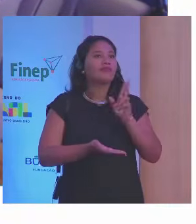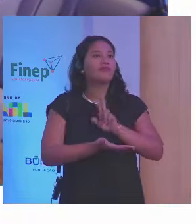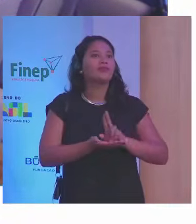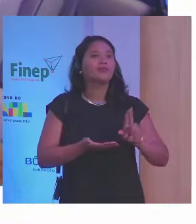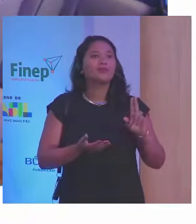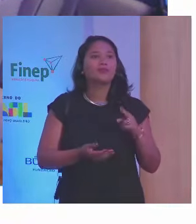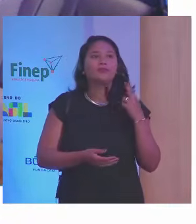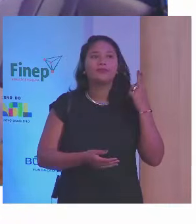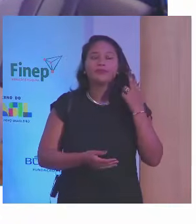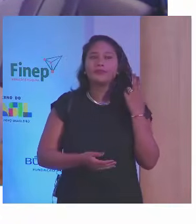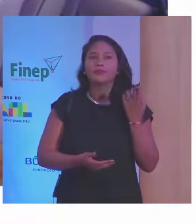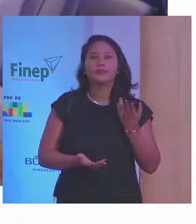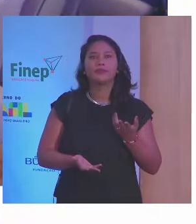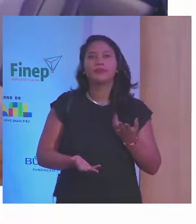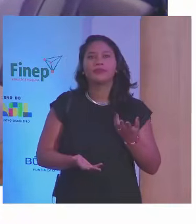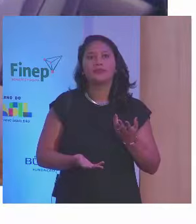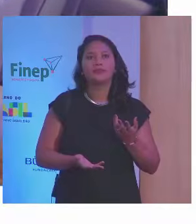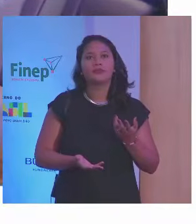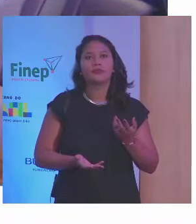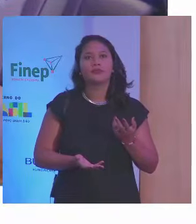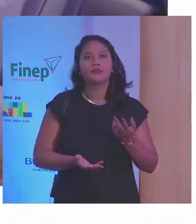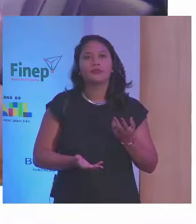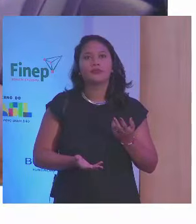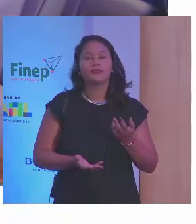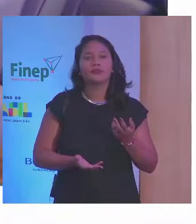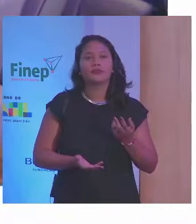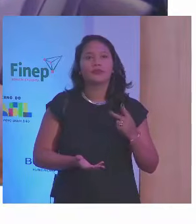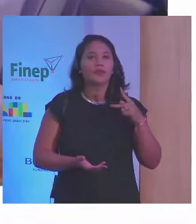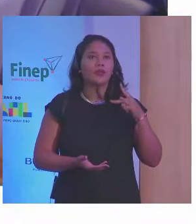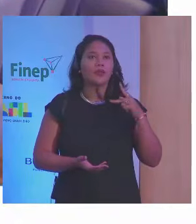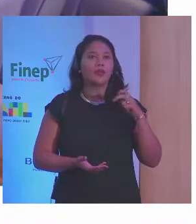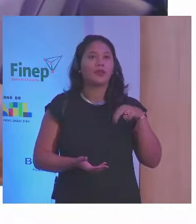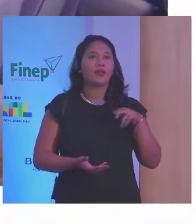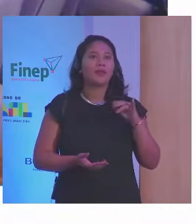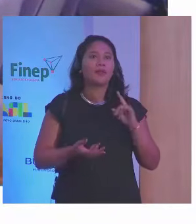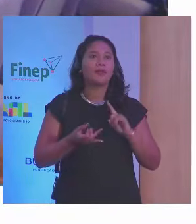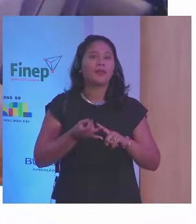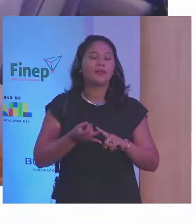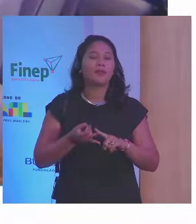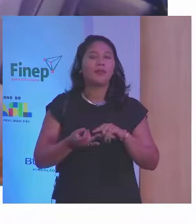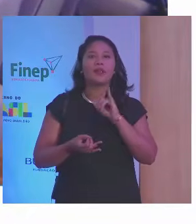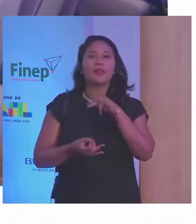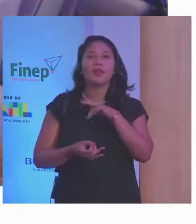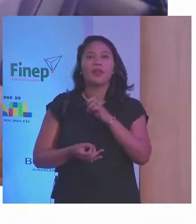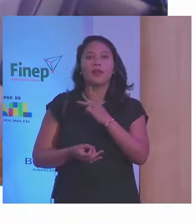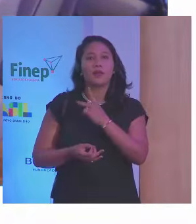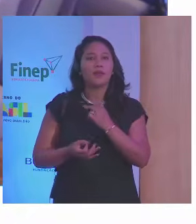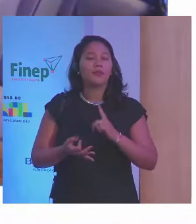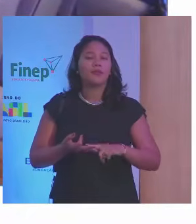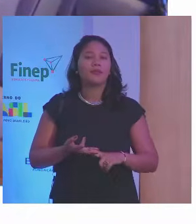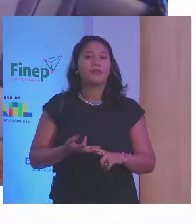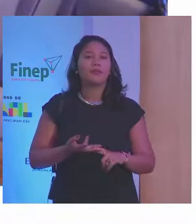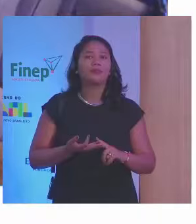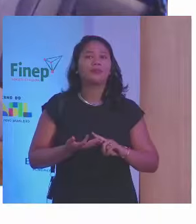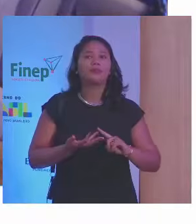universidades sem mudar a FINEP, o INEP, todos os órgãos